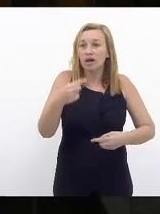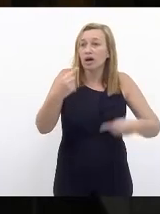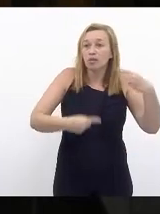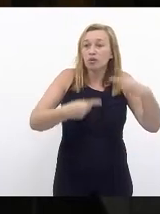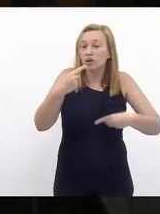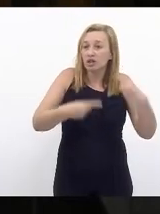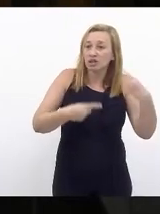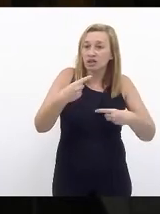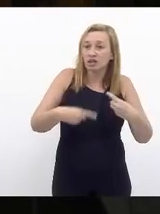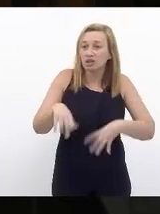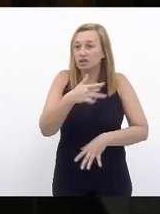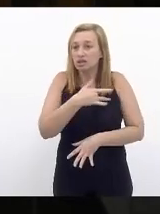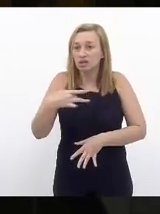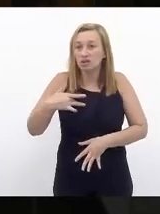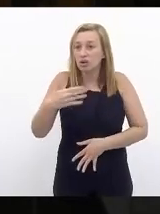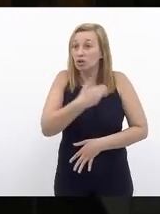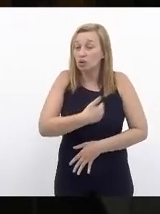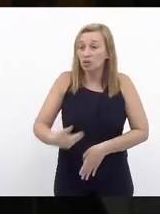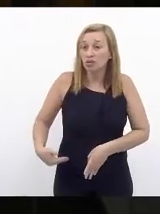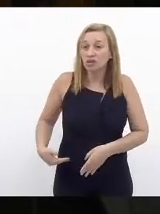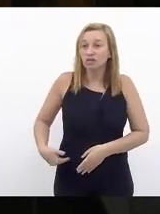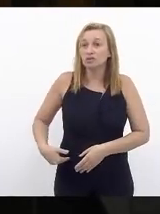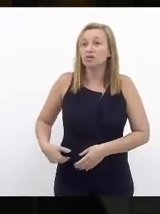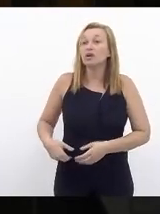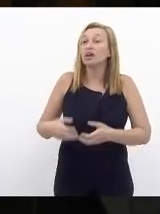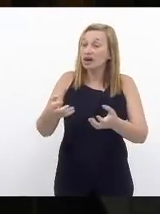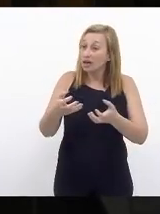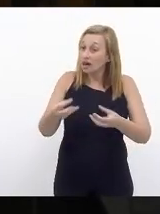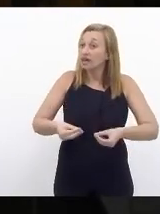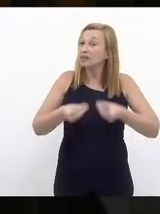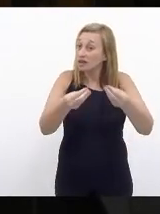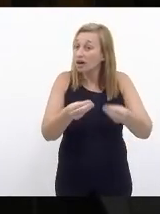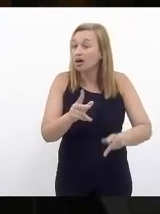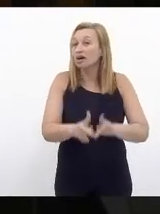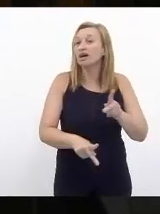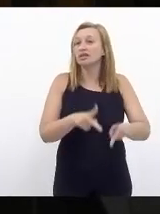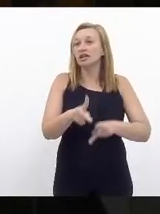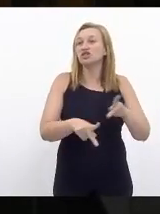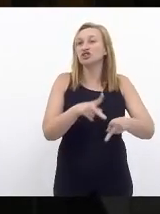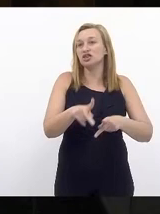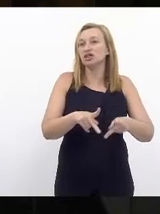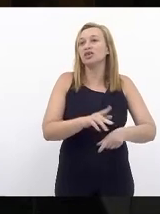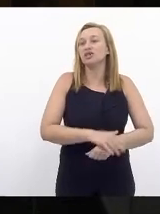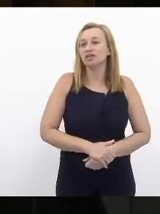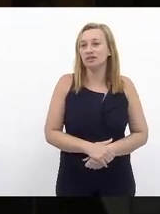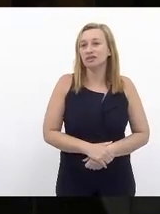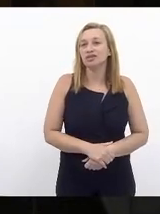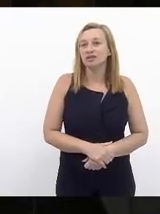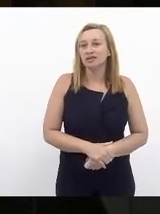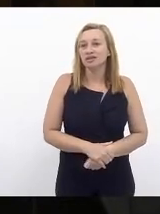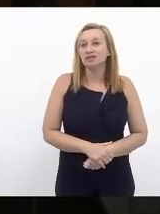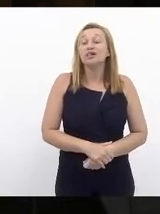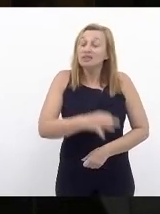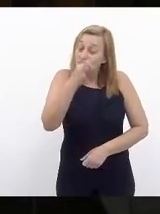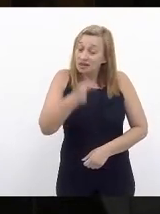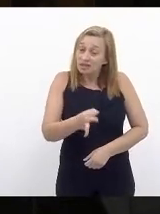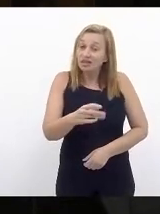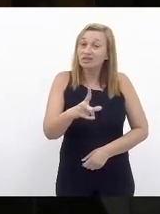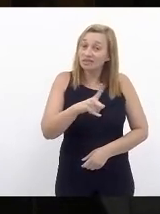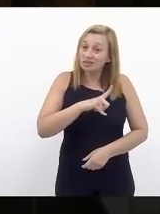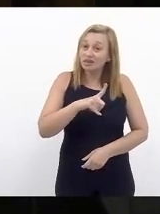saúde que o governador quer entregar para a população. Eu tenho